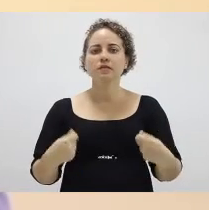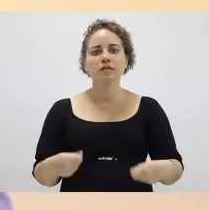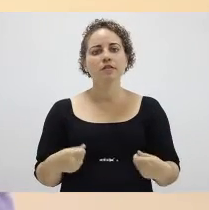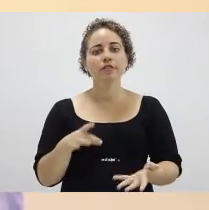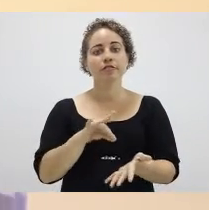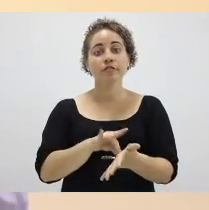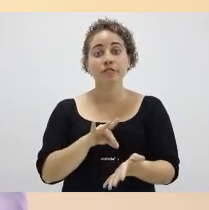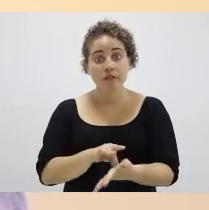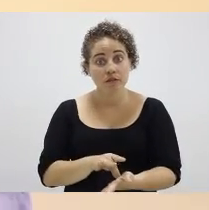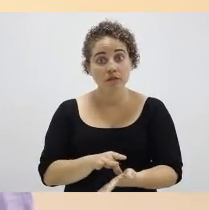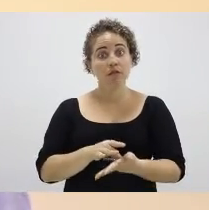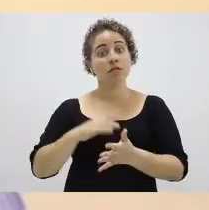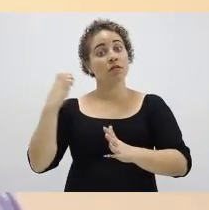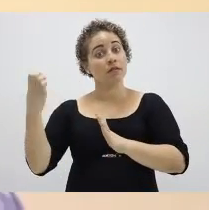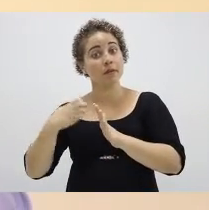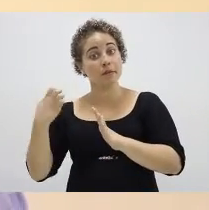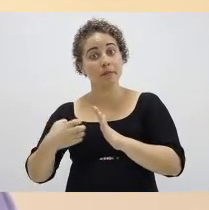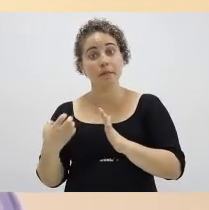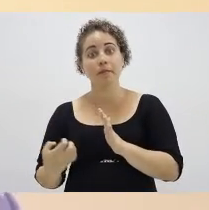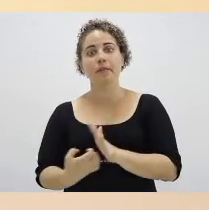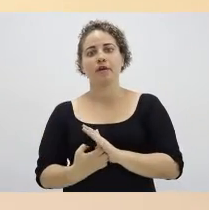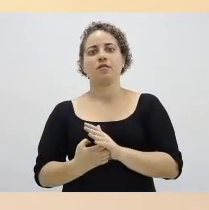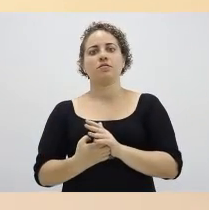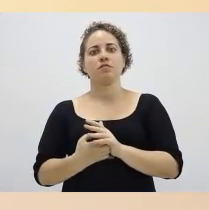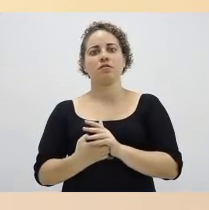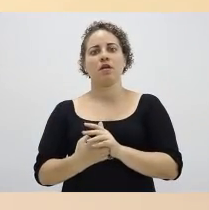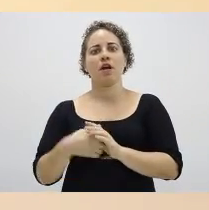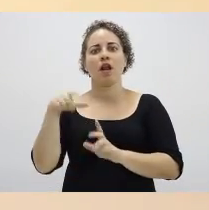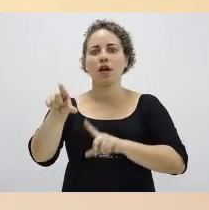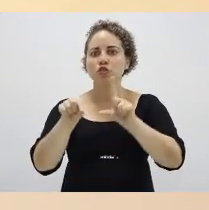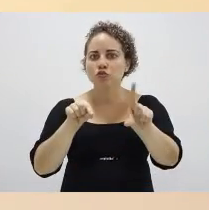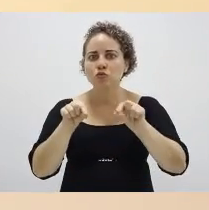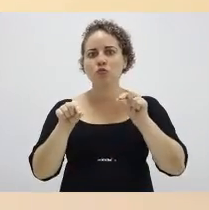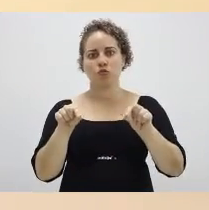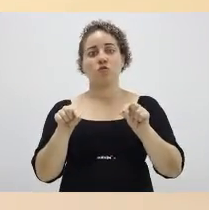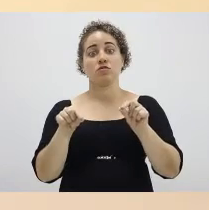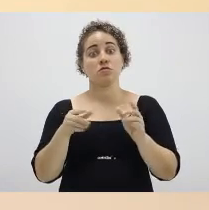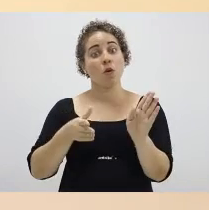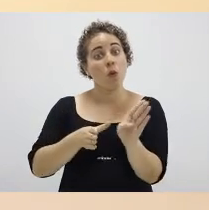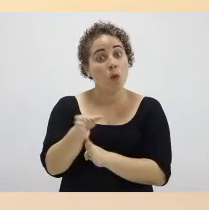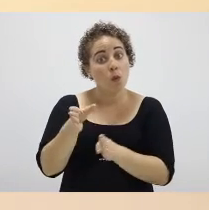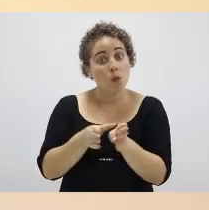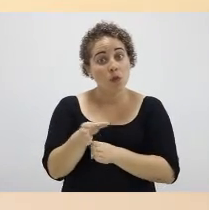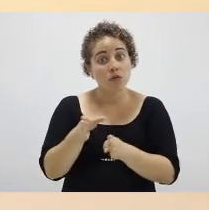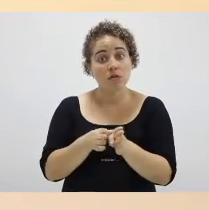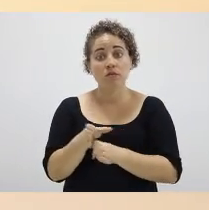a empresa realmente ela adote essa postura de orientação para